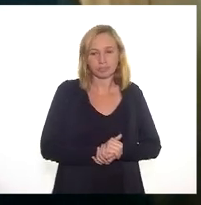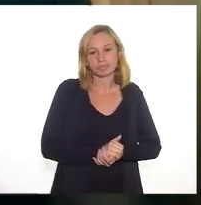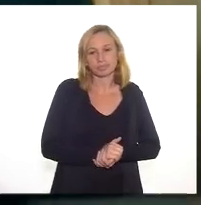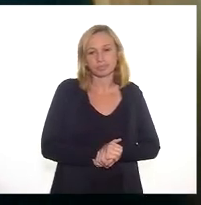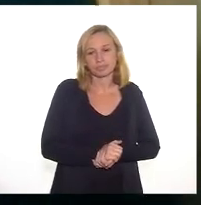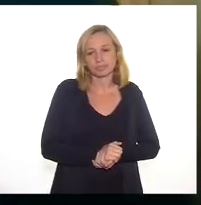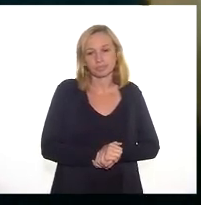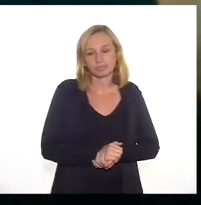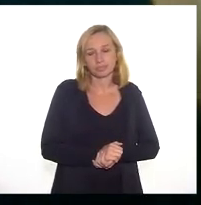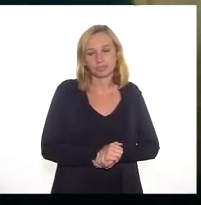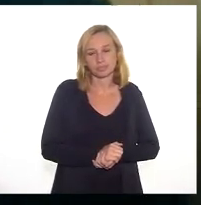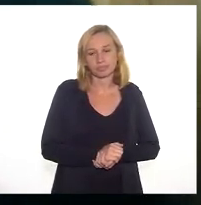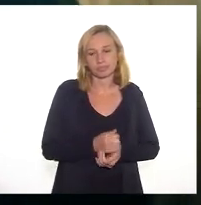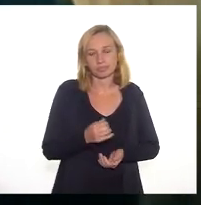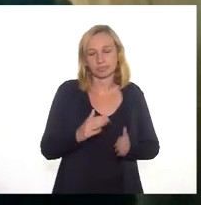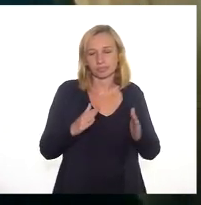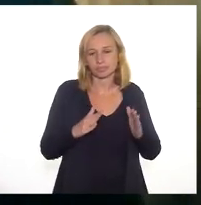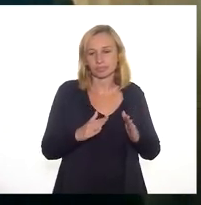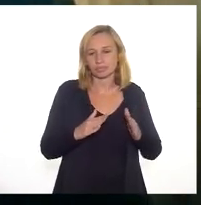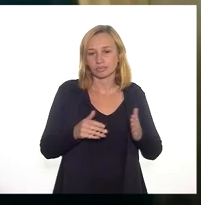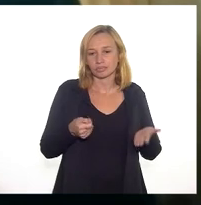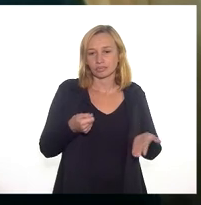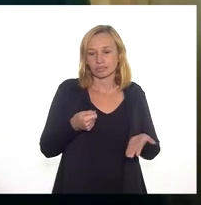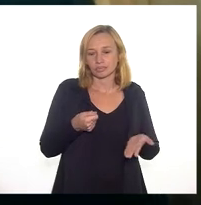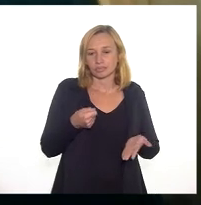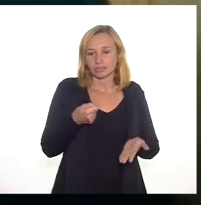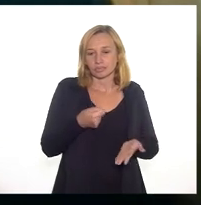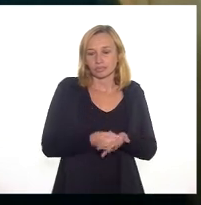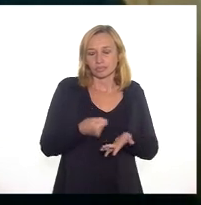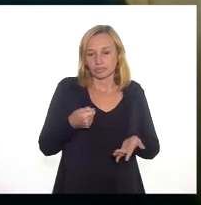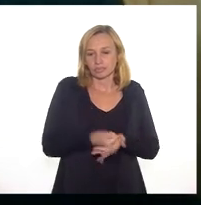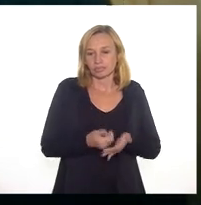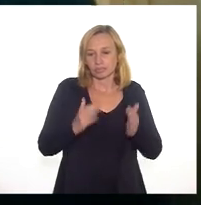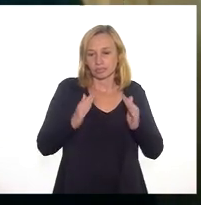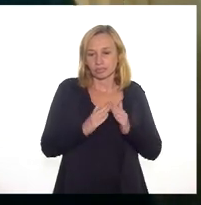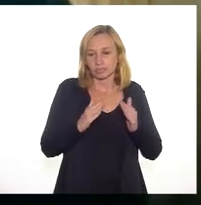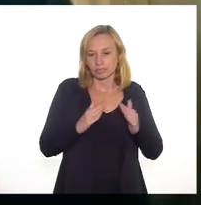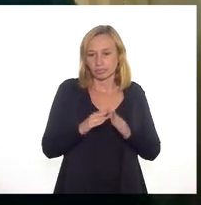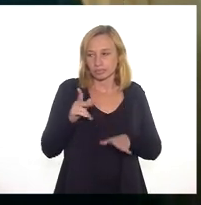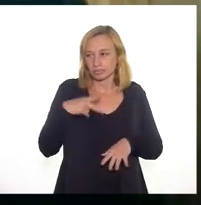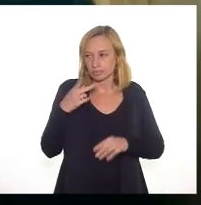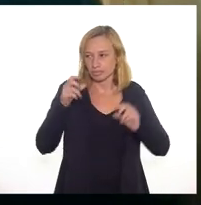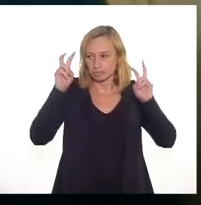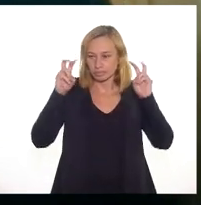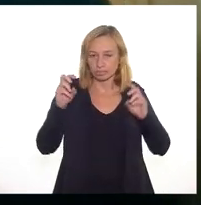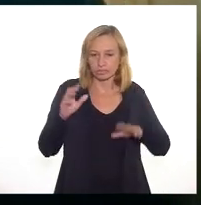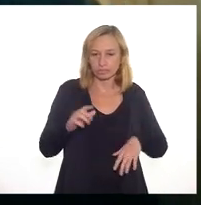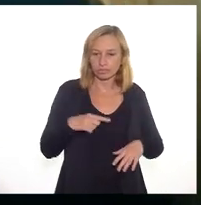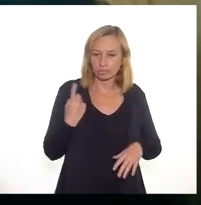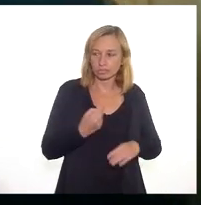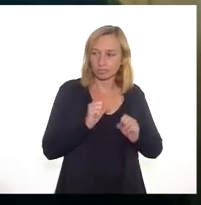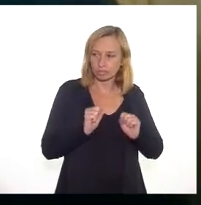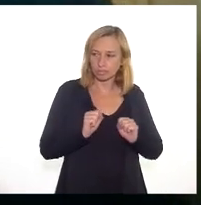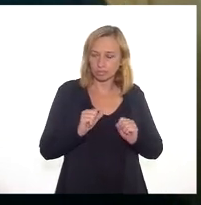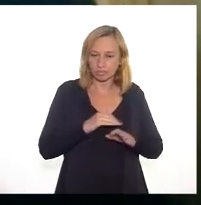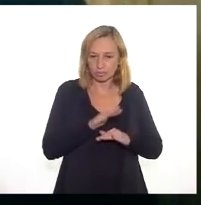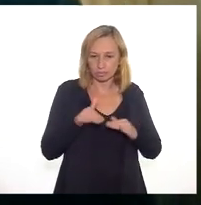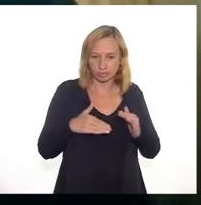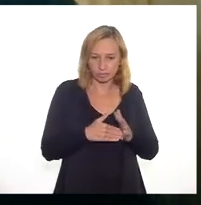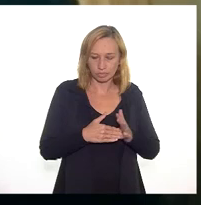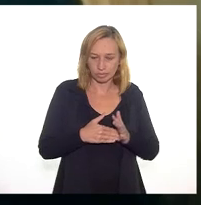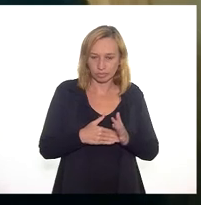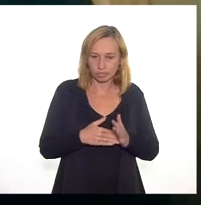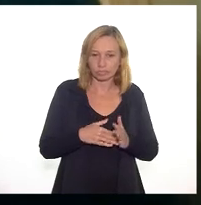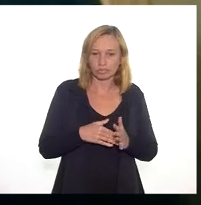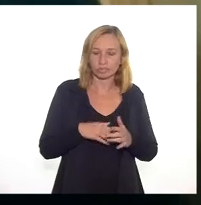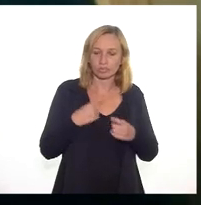o dever desta casa se debruçar sobre esse tema. Nunca. Eu acho que enquanto nós pudermos, todos, levantar